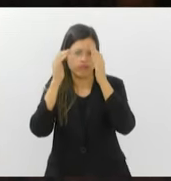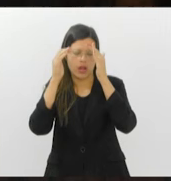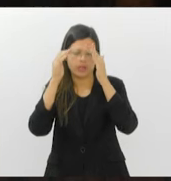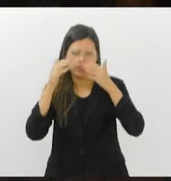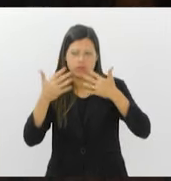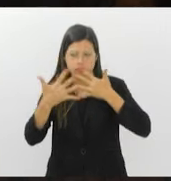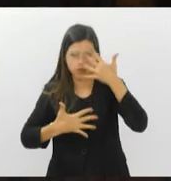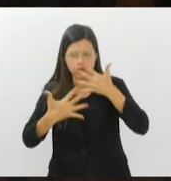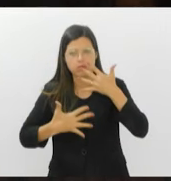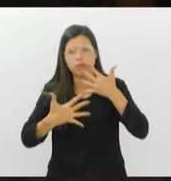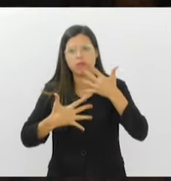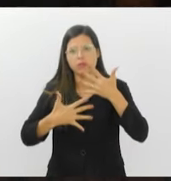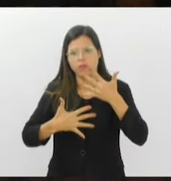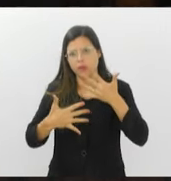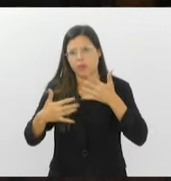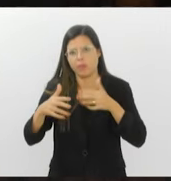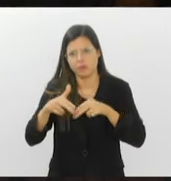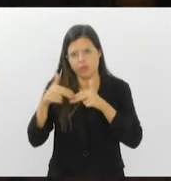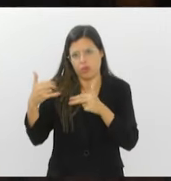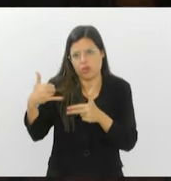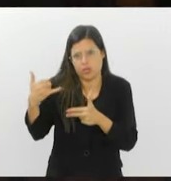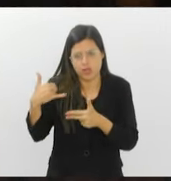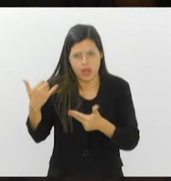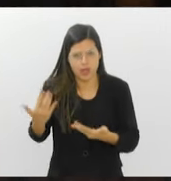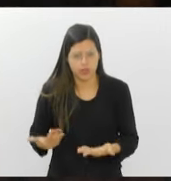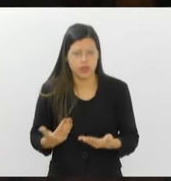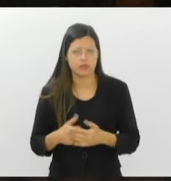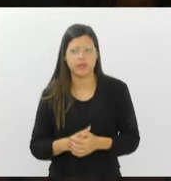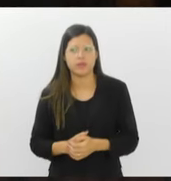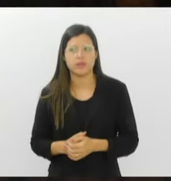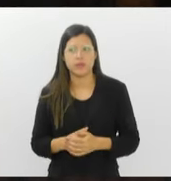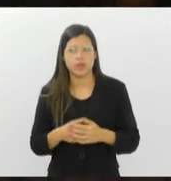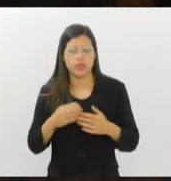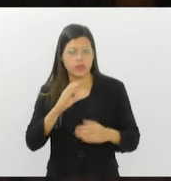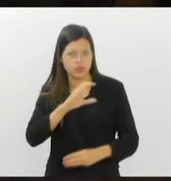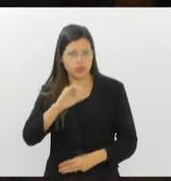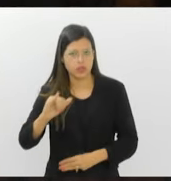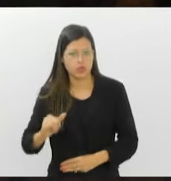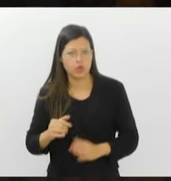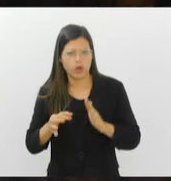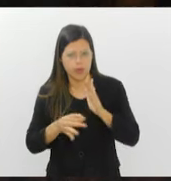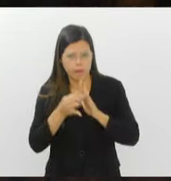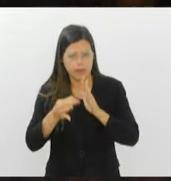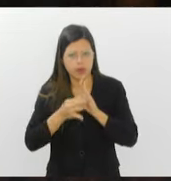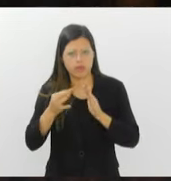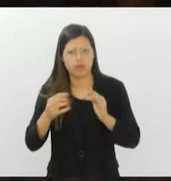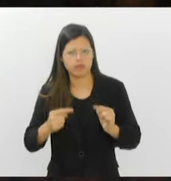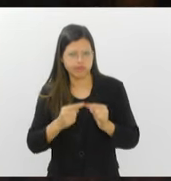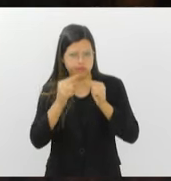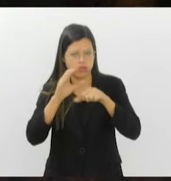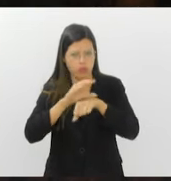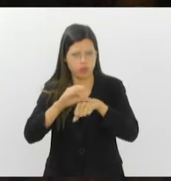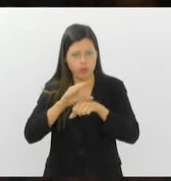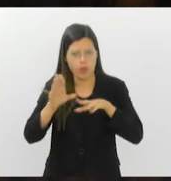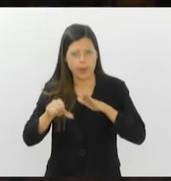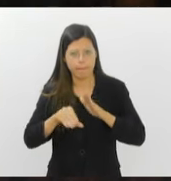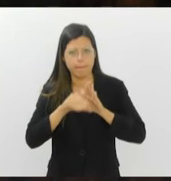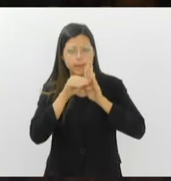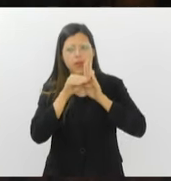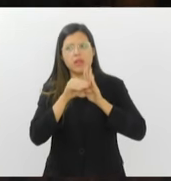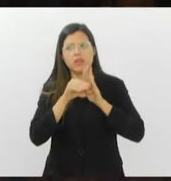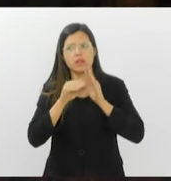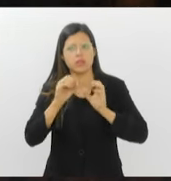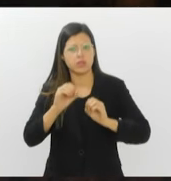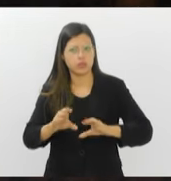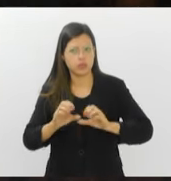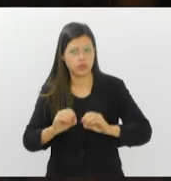idade. Pareceres das comissões de Constituição e Justiça pela constitucionalidade com emendas, de